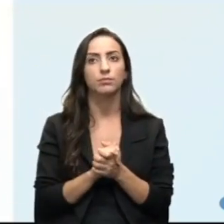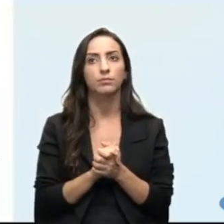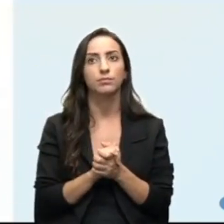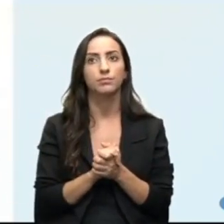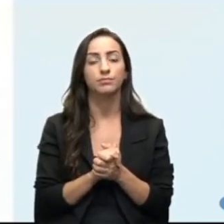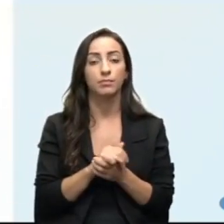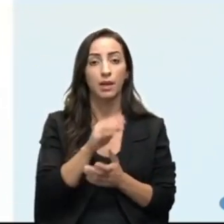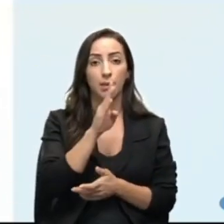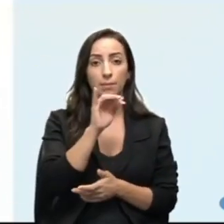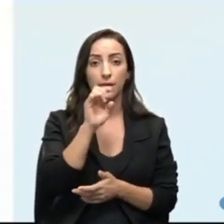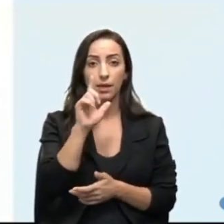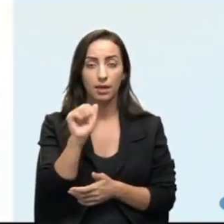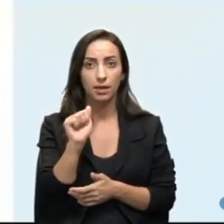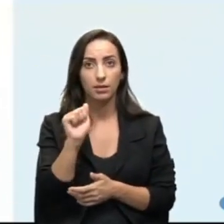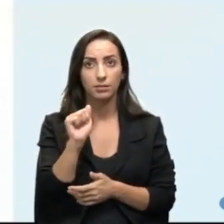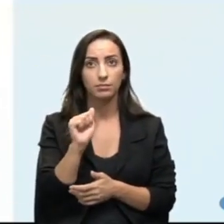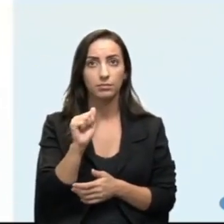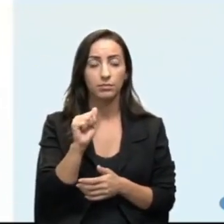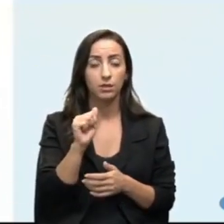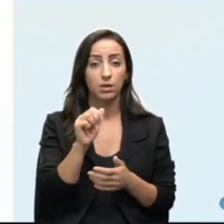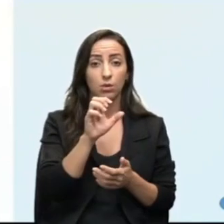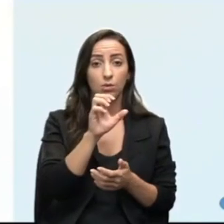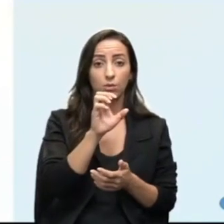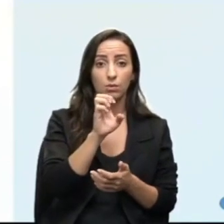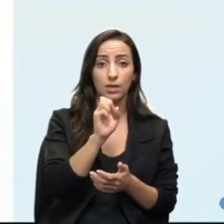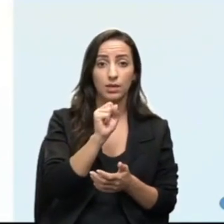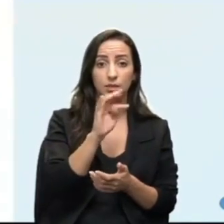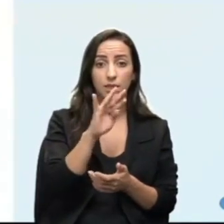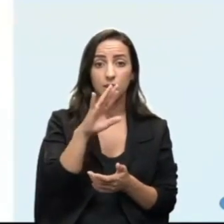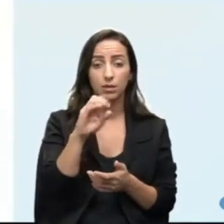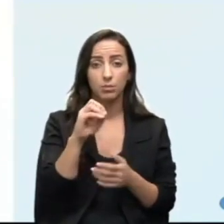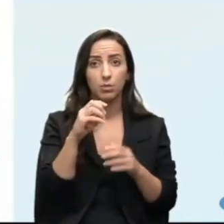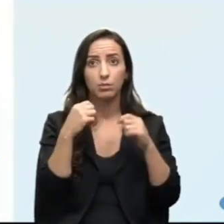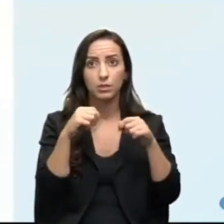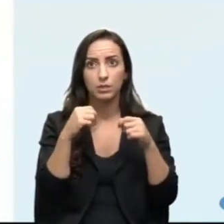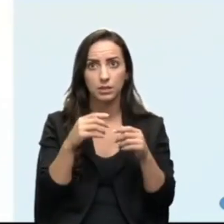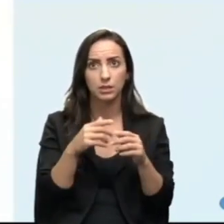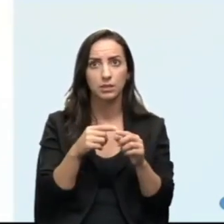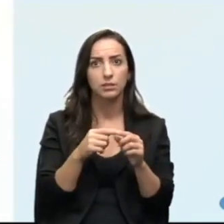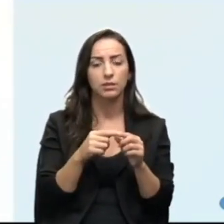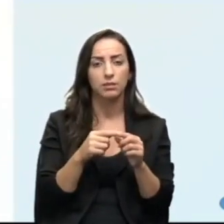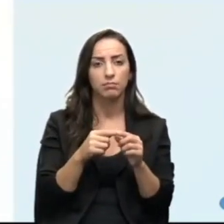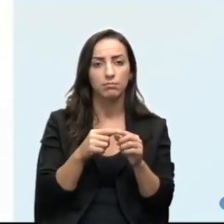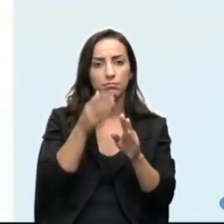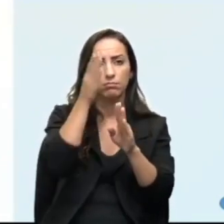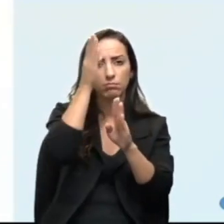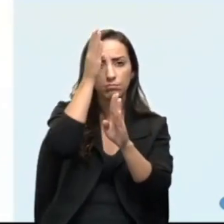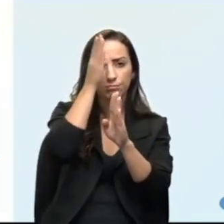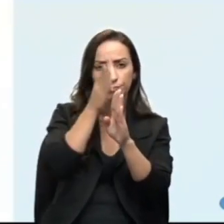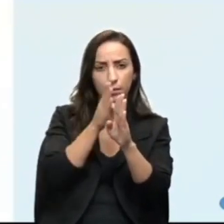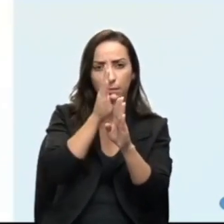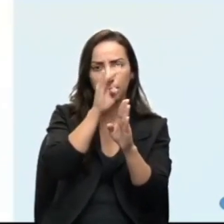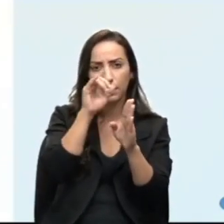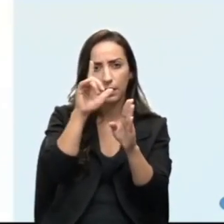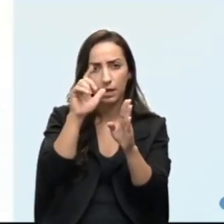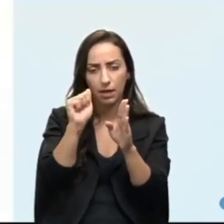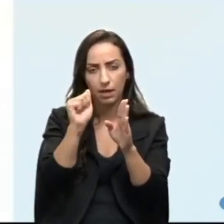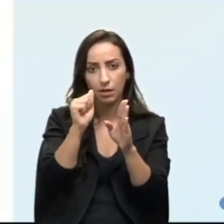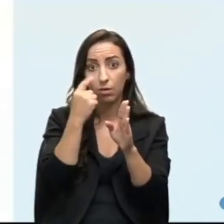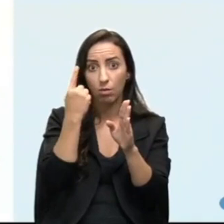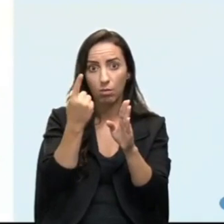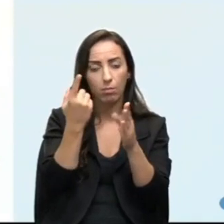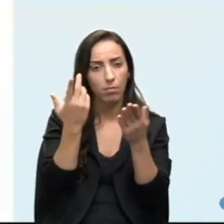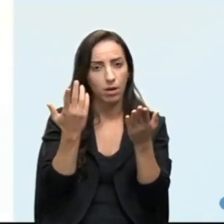e essas bielas, os estribos têm que estar pelo menos pegando uma biela de